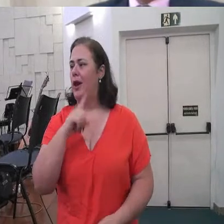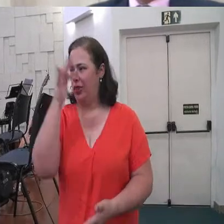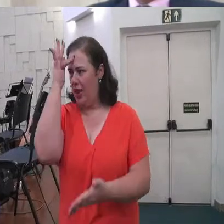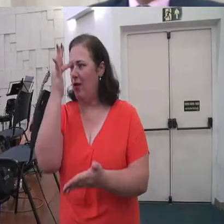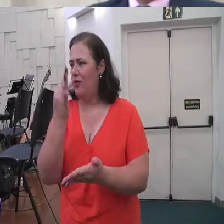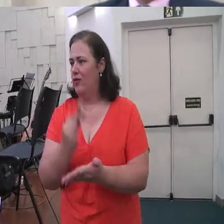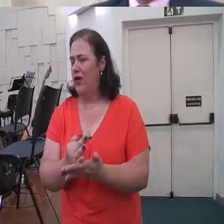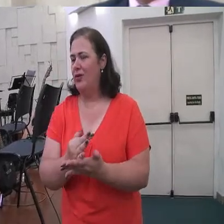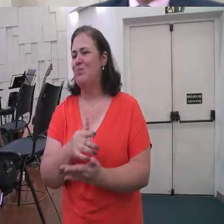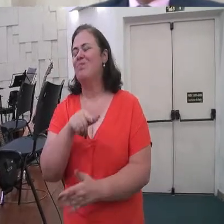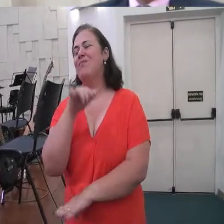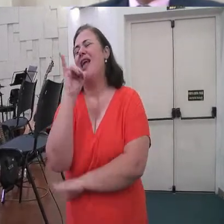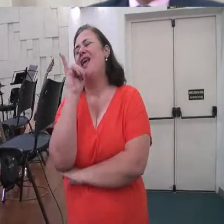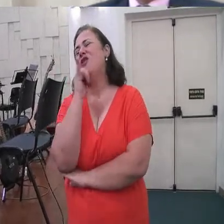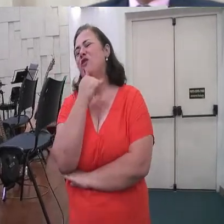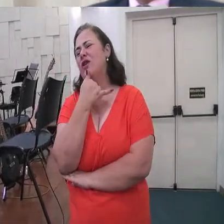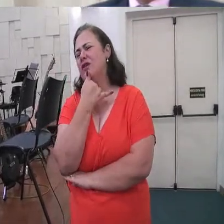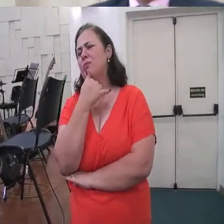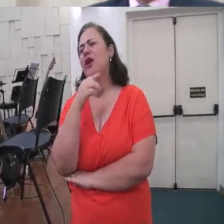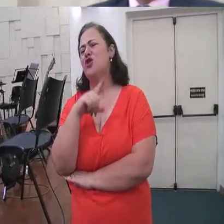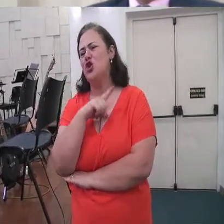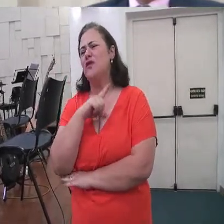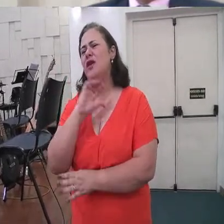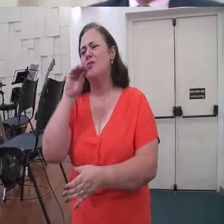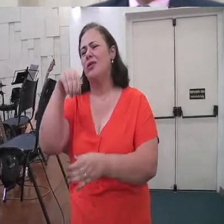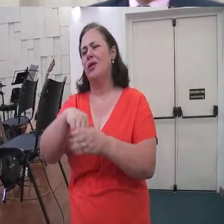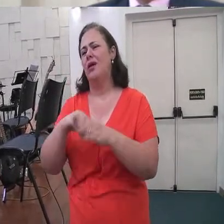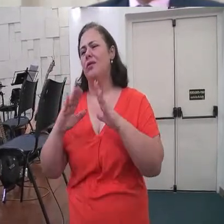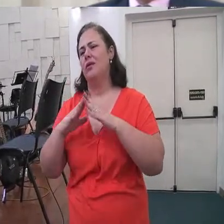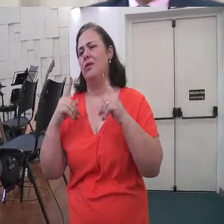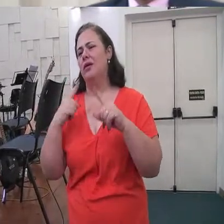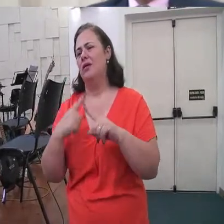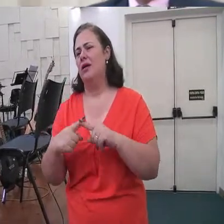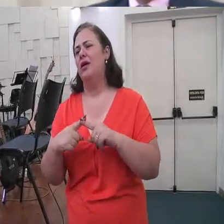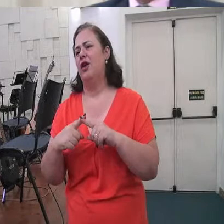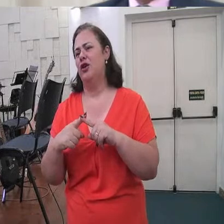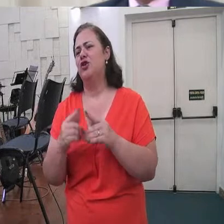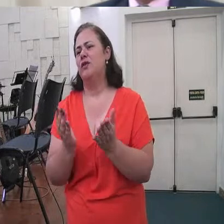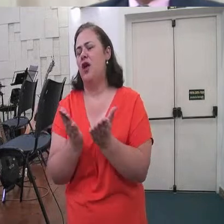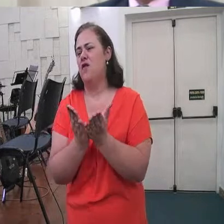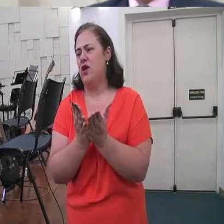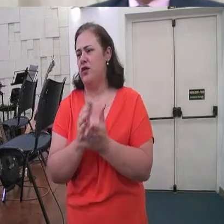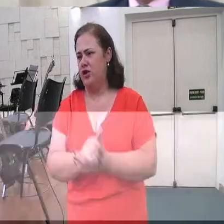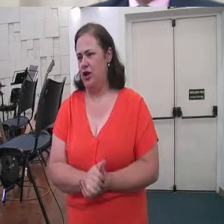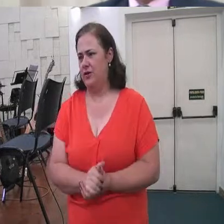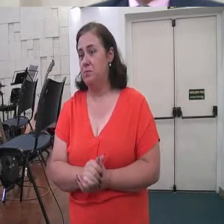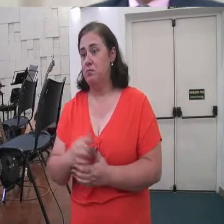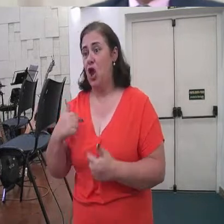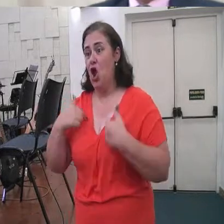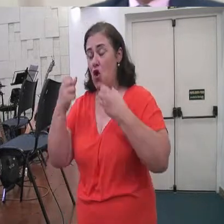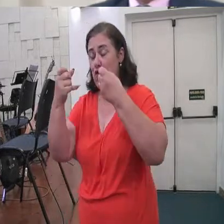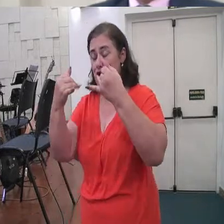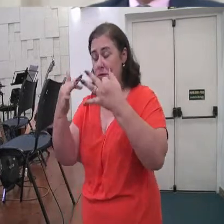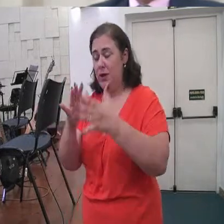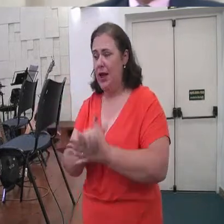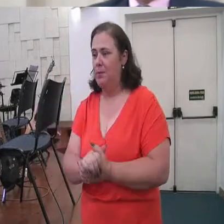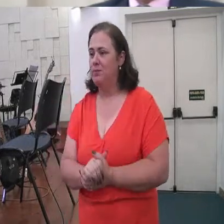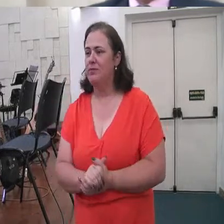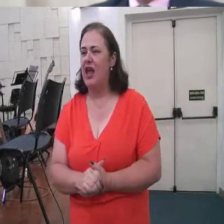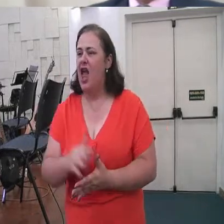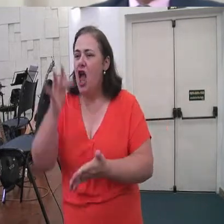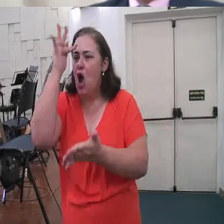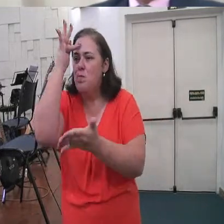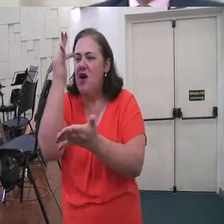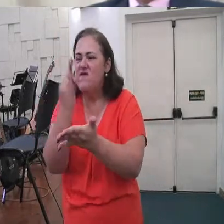infelizmente, ela está muito presente nas igrejas evangélicas. Explique melhor, pastor. É a fé dos